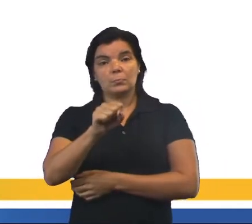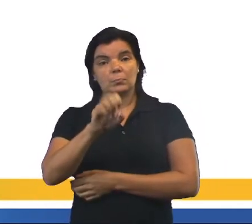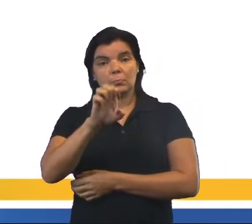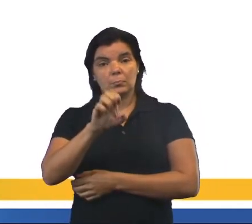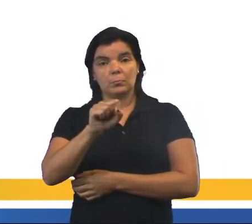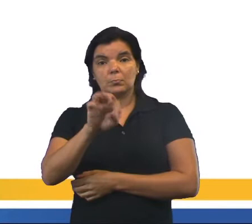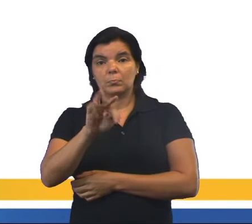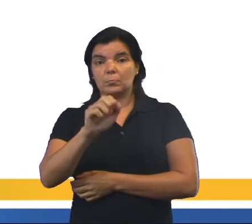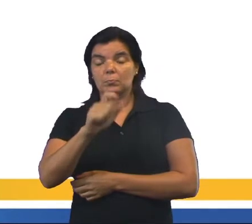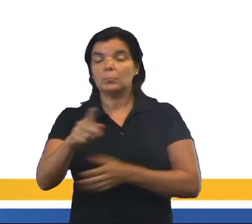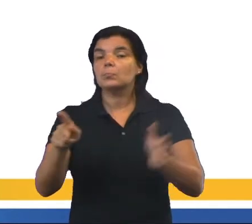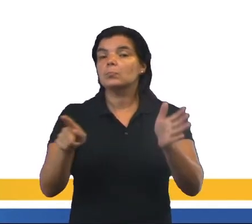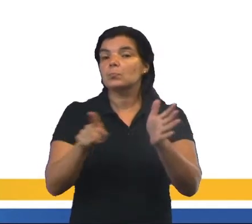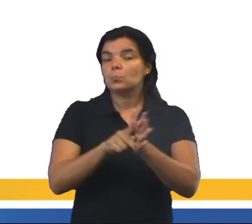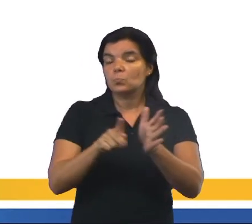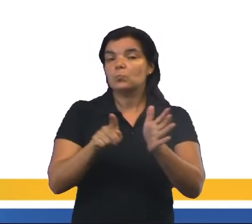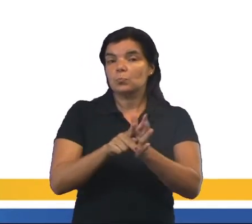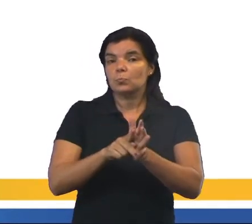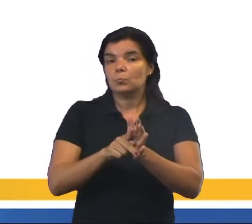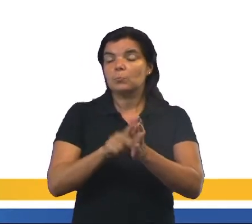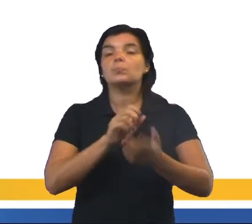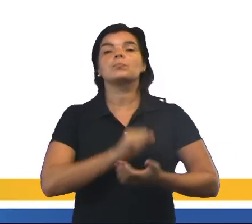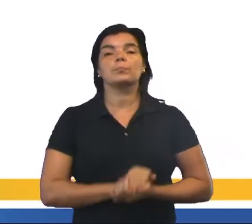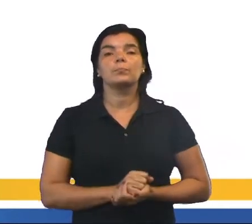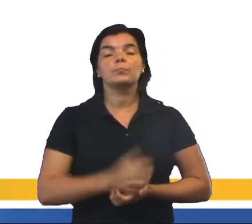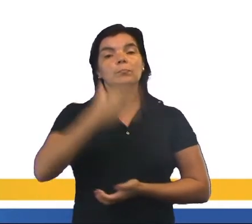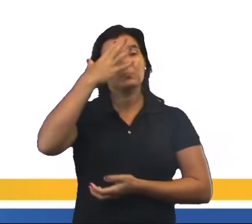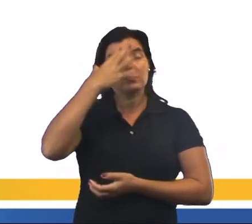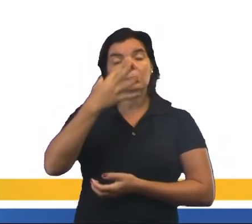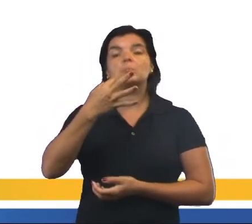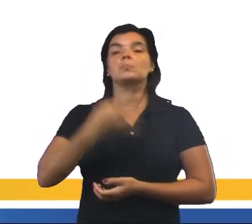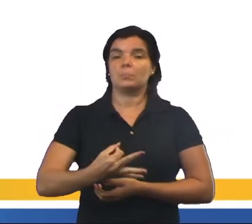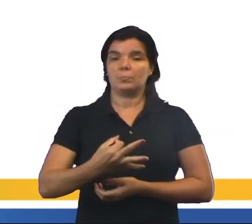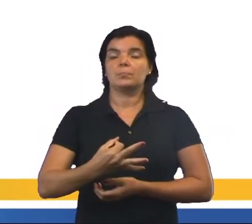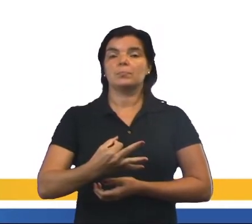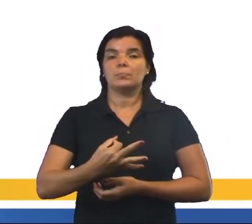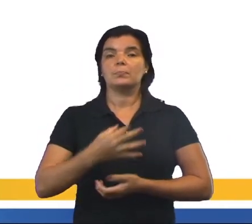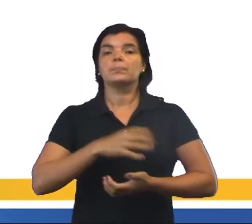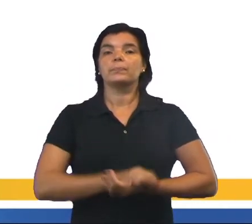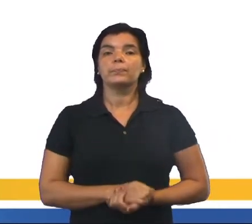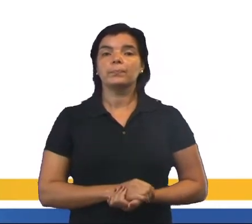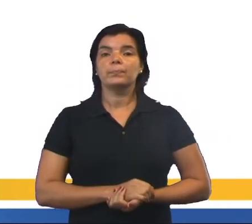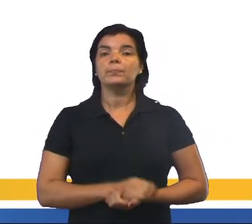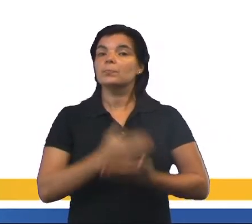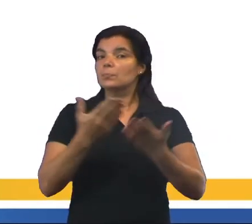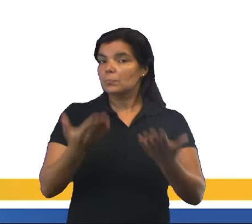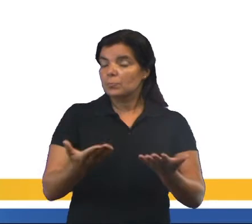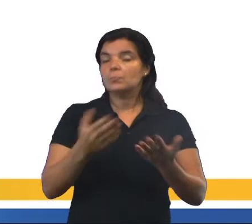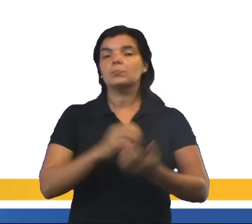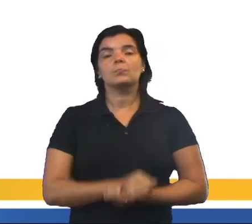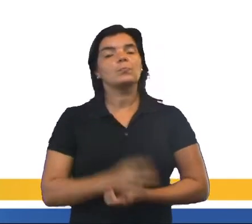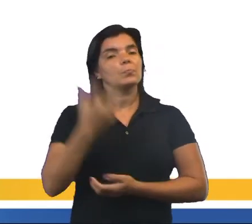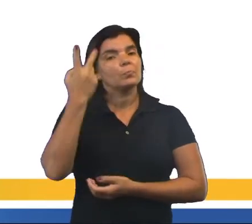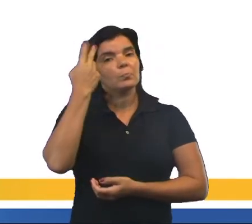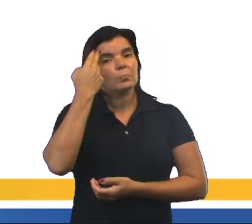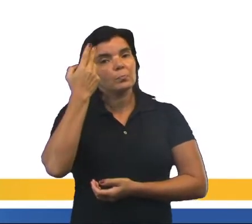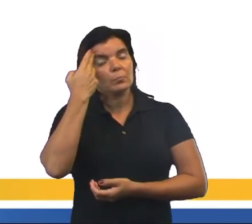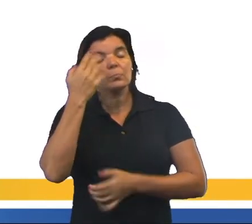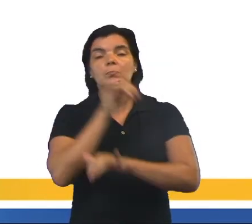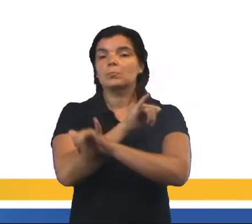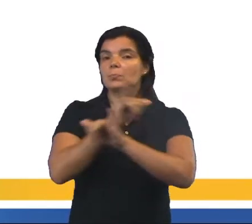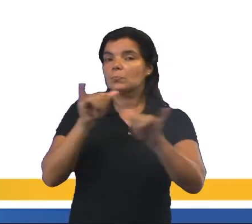está, ela pertence ao modo indicativo. O modo indicativo, ele expressa certeza. Então, é comum